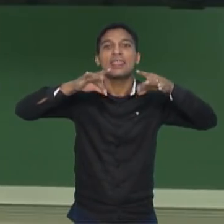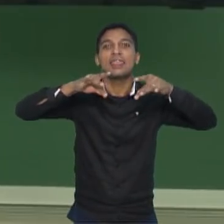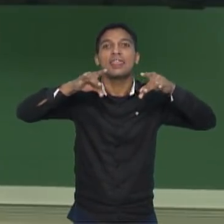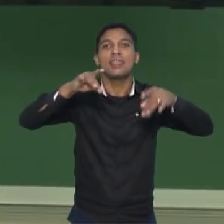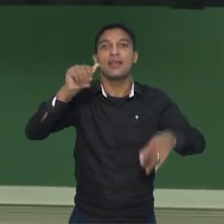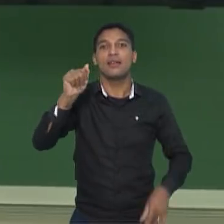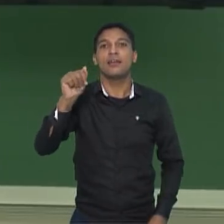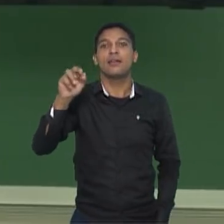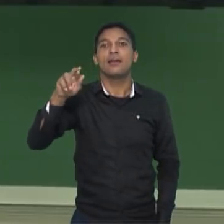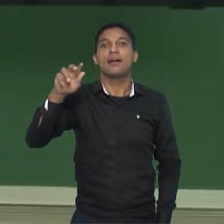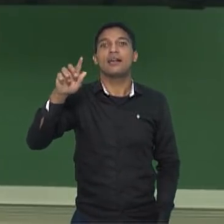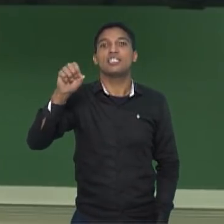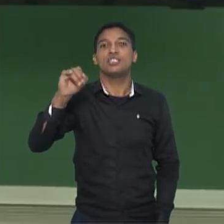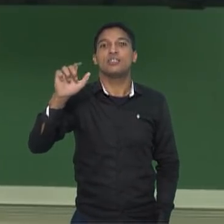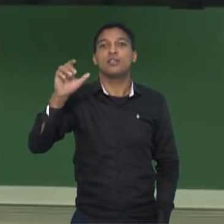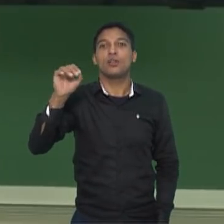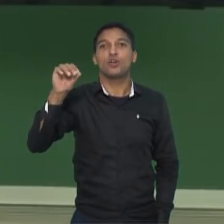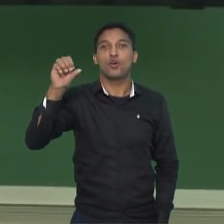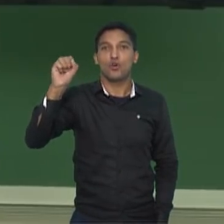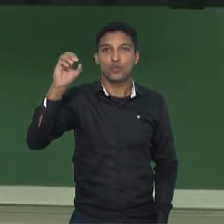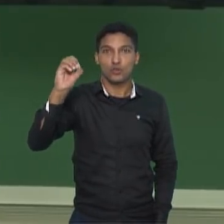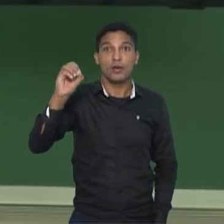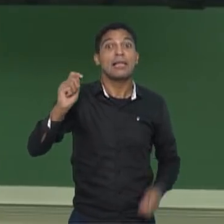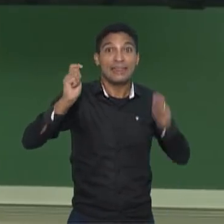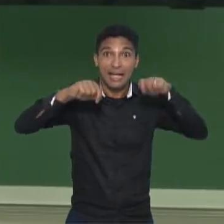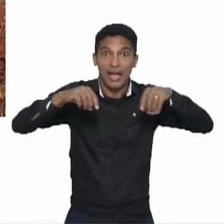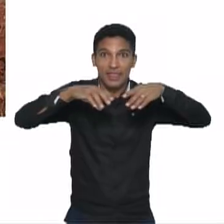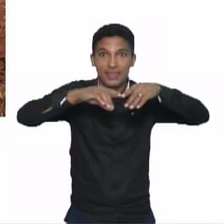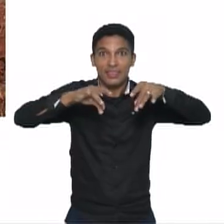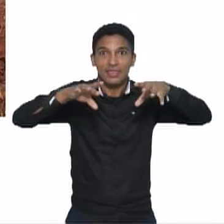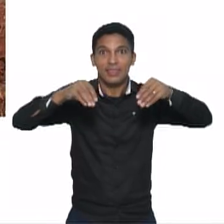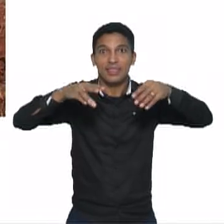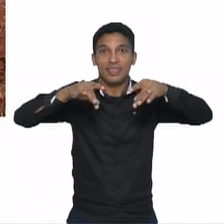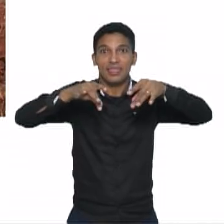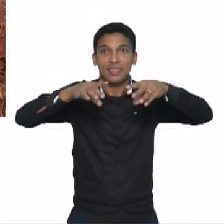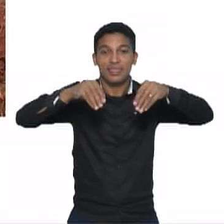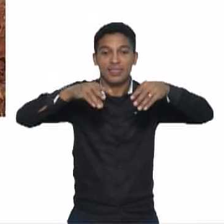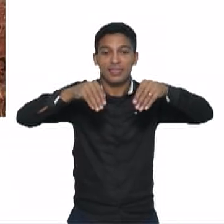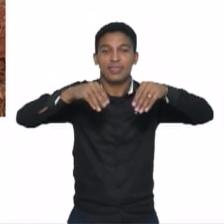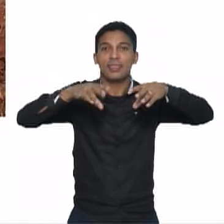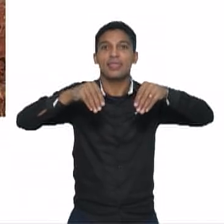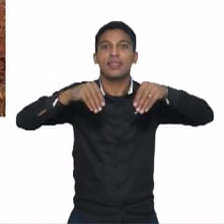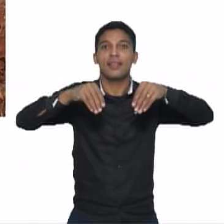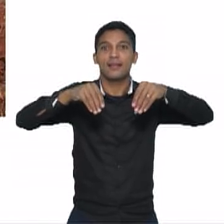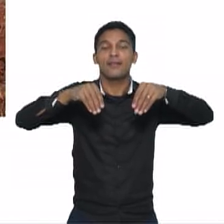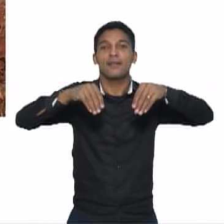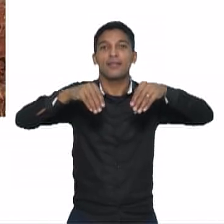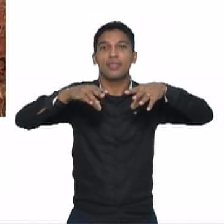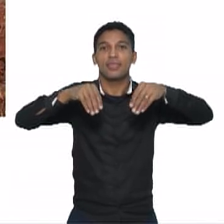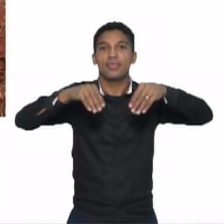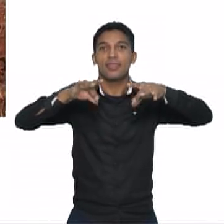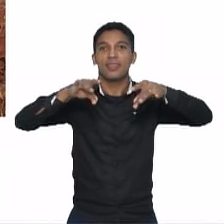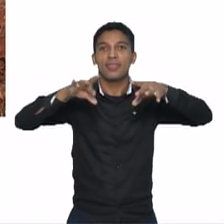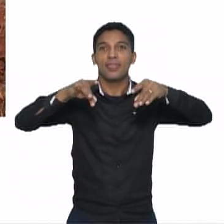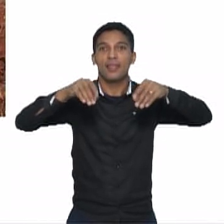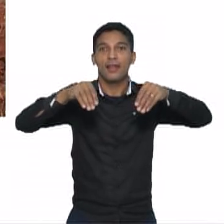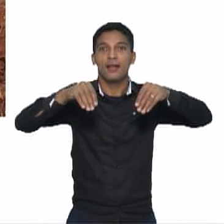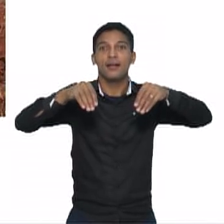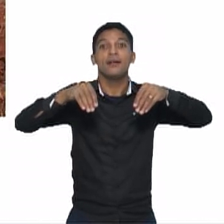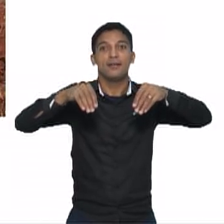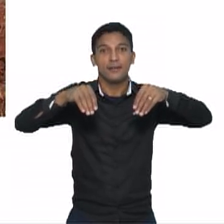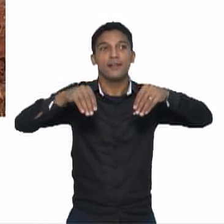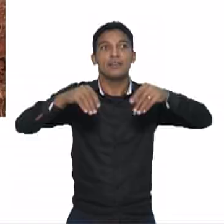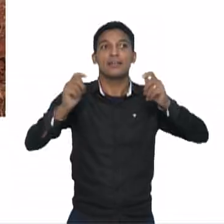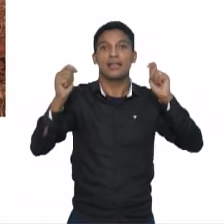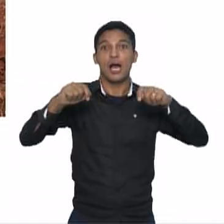para o cultivo. E repare que no fundo da imagem você tem a formação da vegetação nativa.